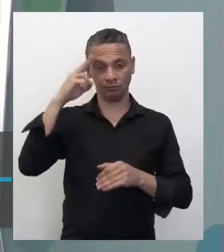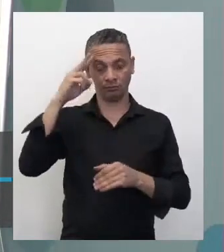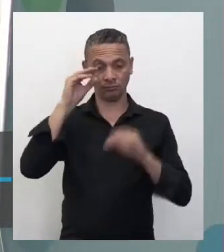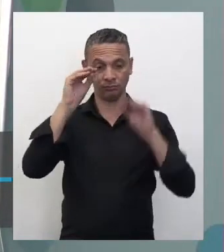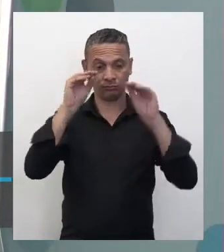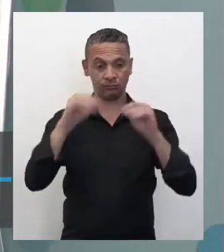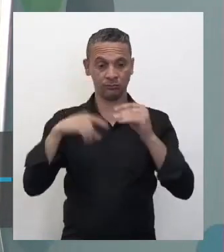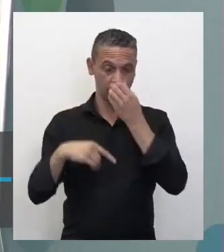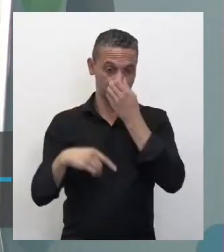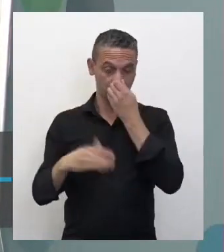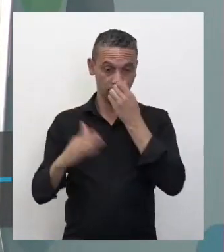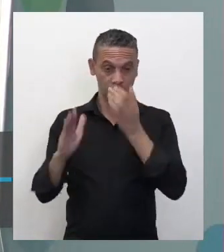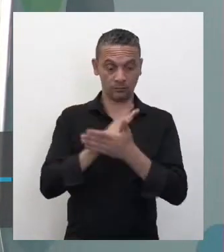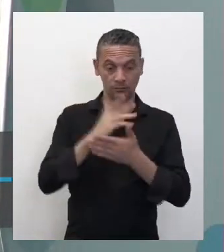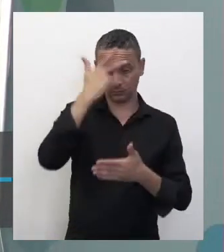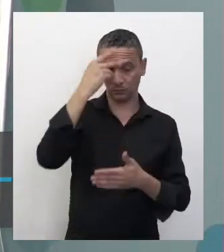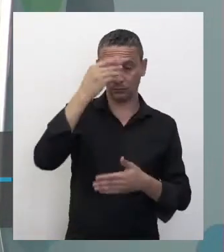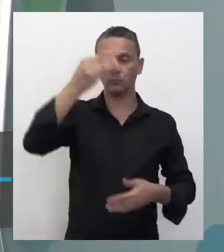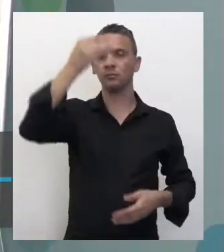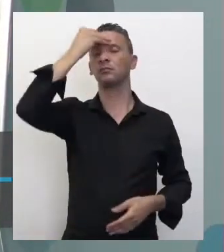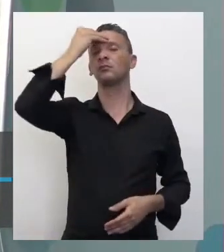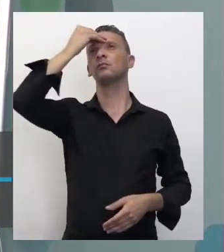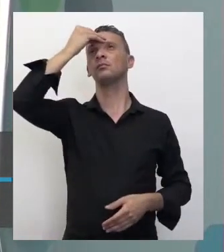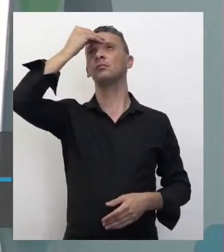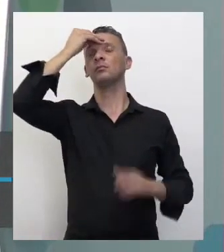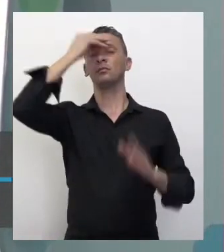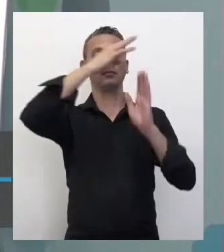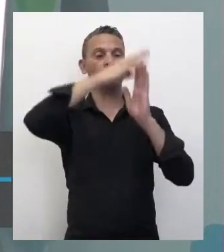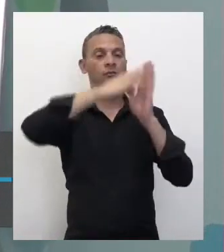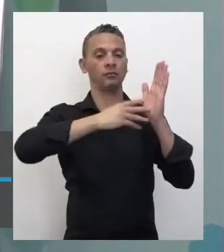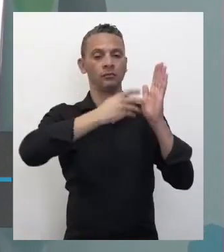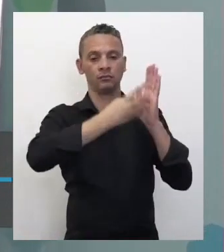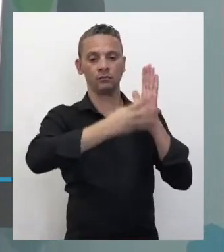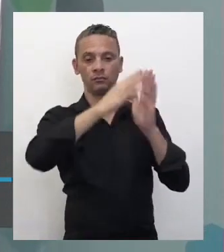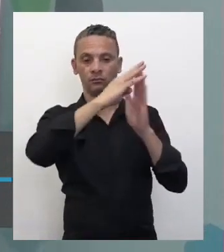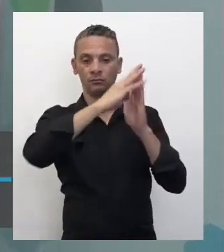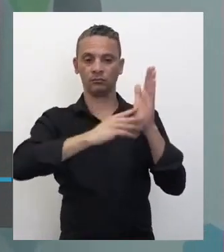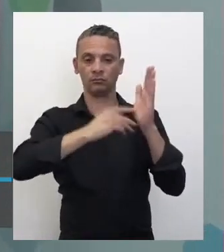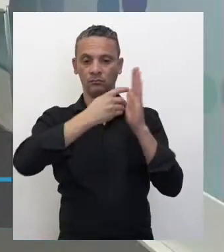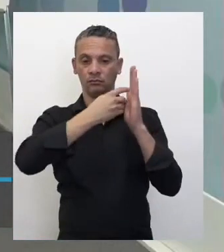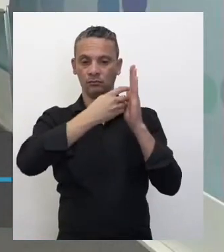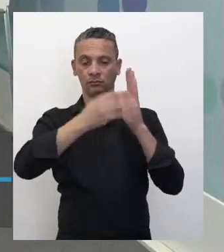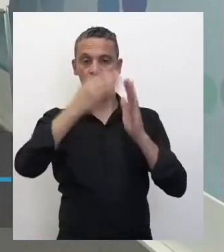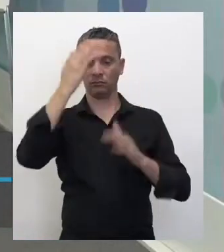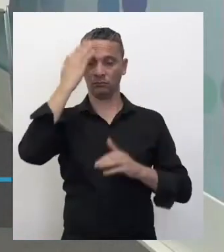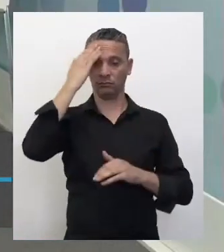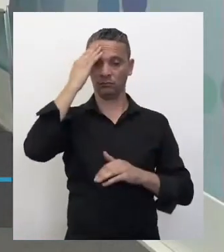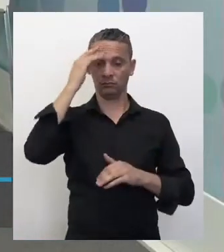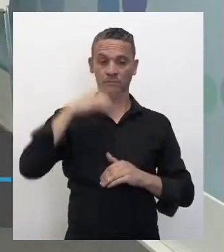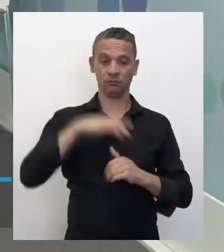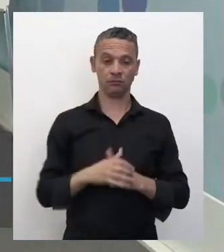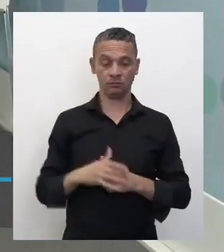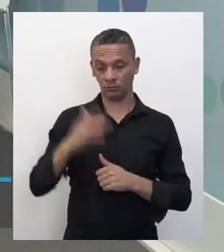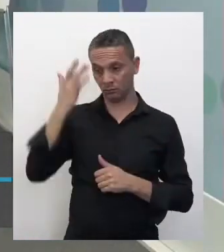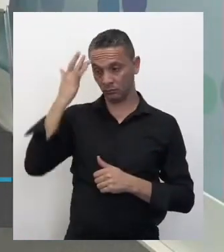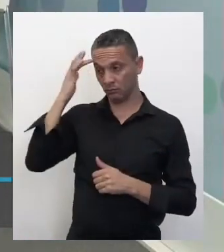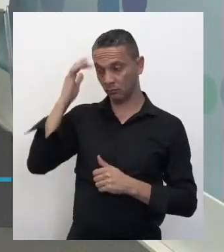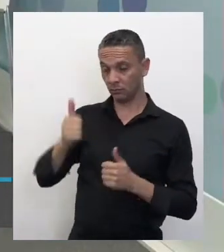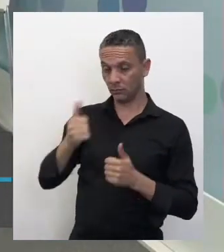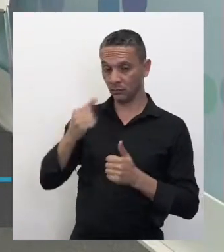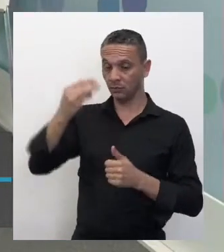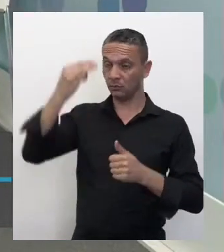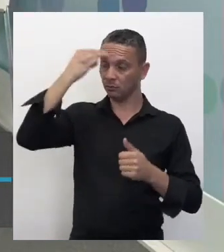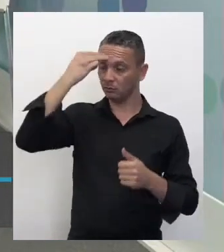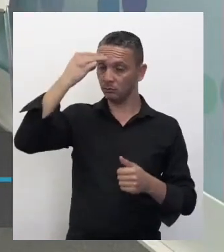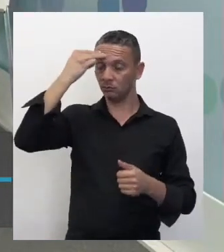Tem gente que gosta de memorizar a tabela, né, Ed? Vai lá. Do, did, done, right? Go and gone. Eu acho que é melhor a gente memorizar por